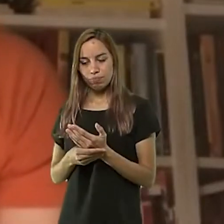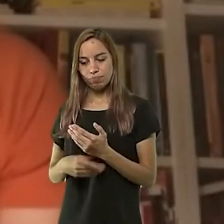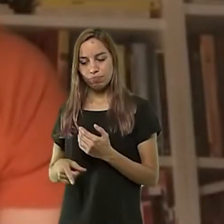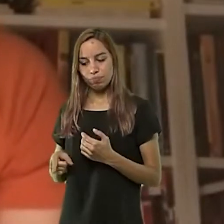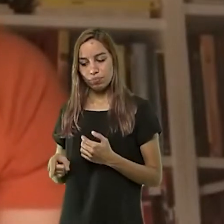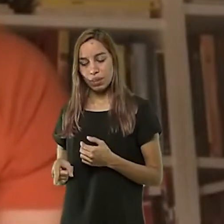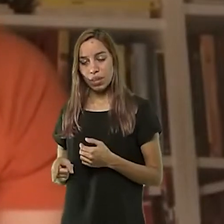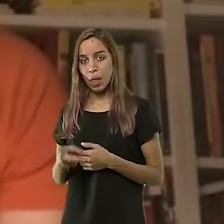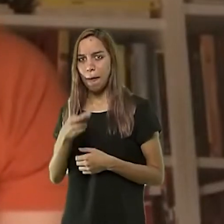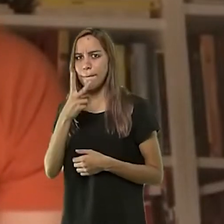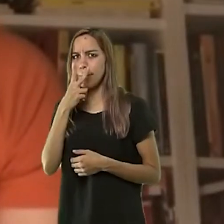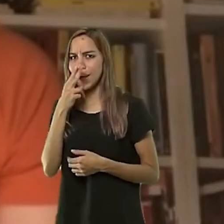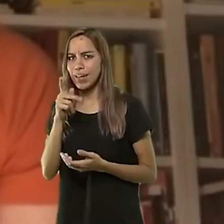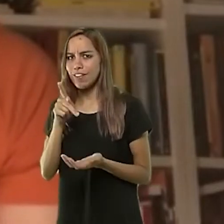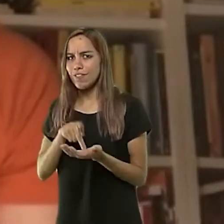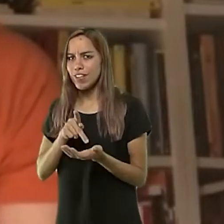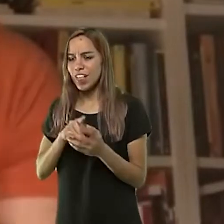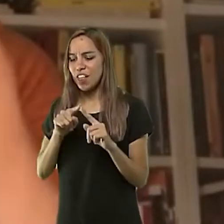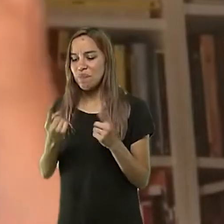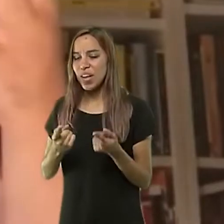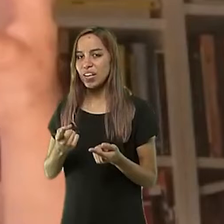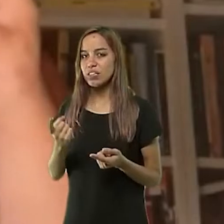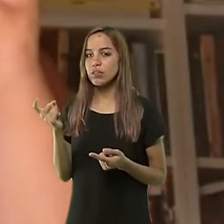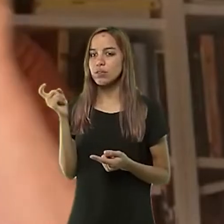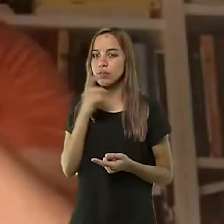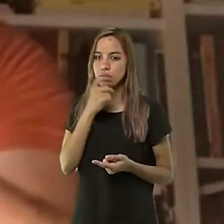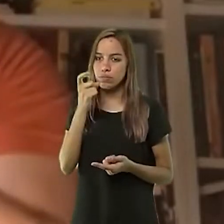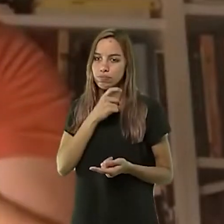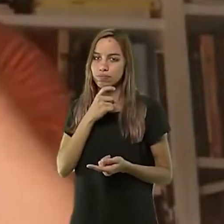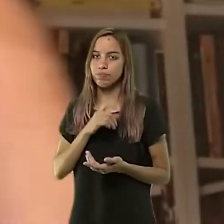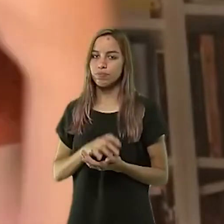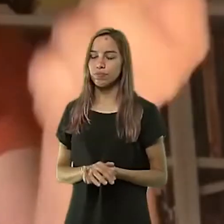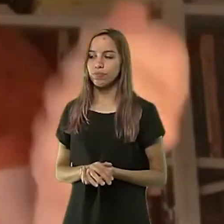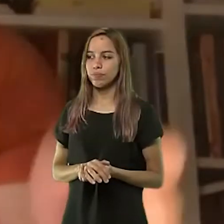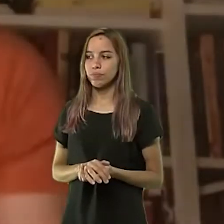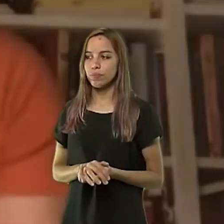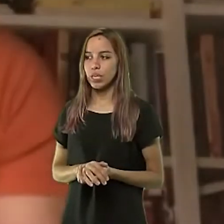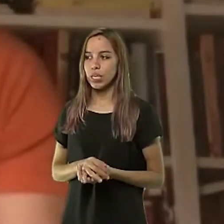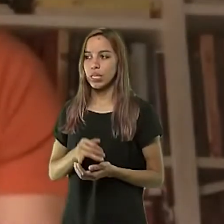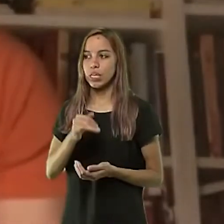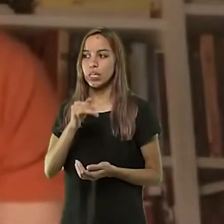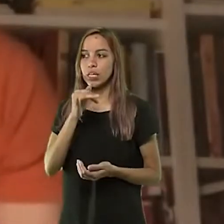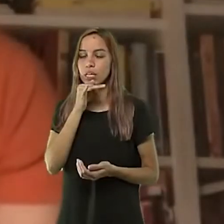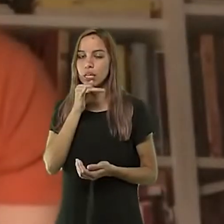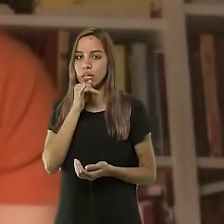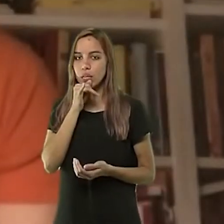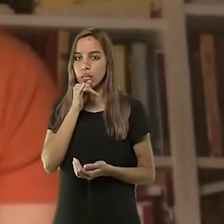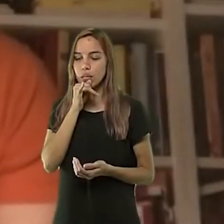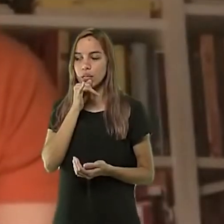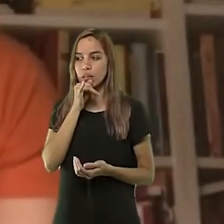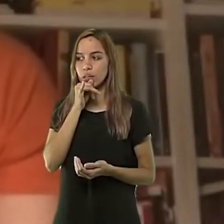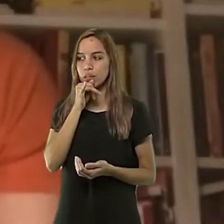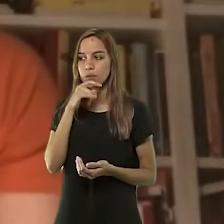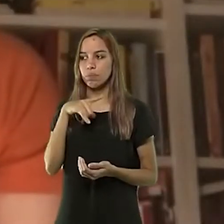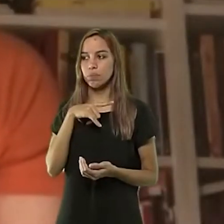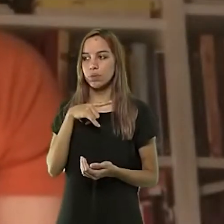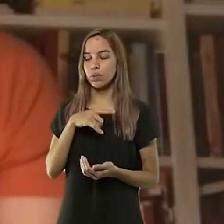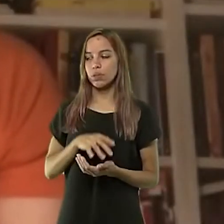são factos. E para dar um exemplo, no último volume, no volume mais recente que